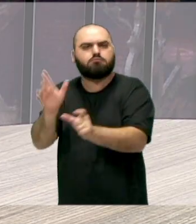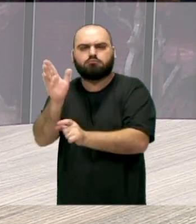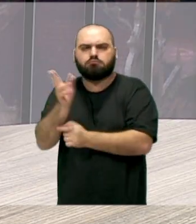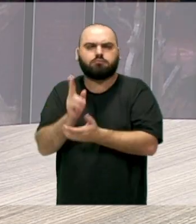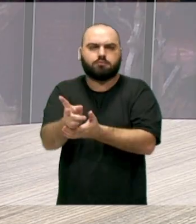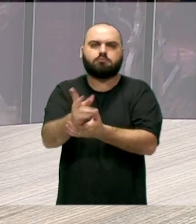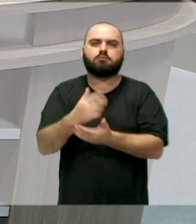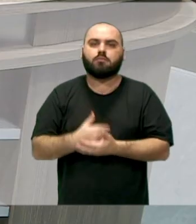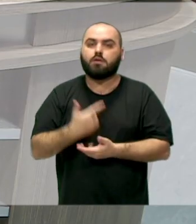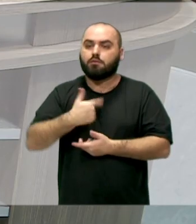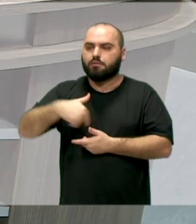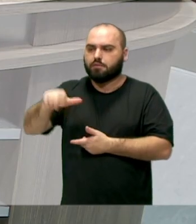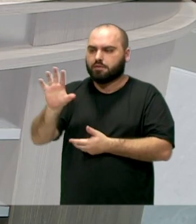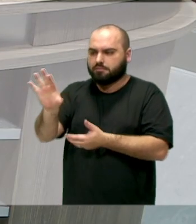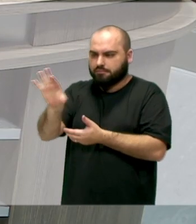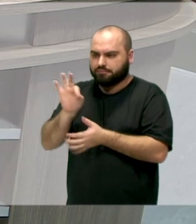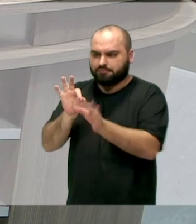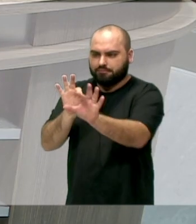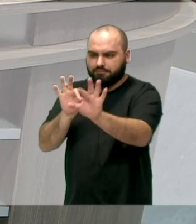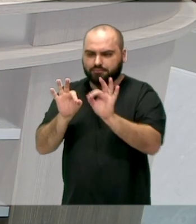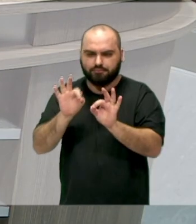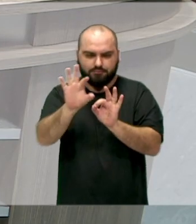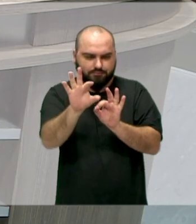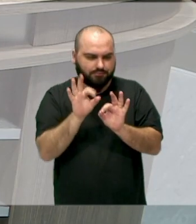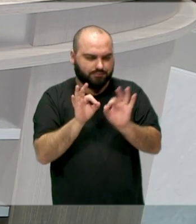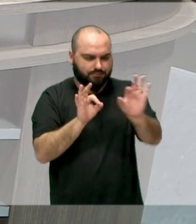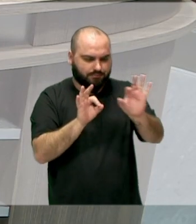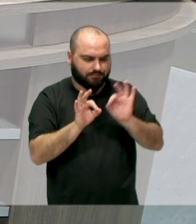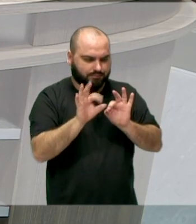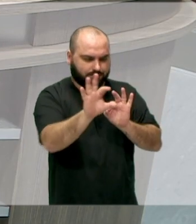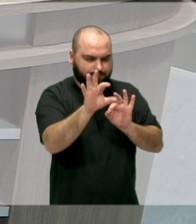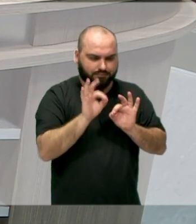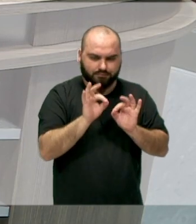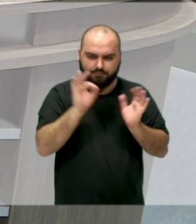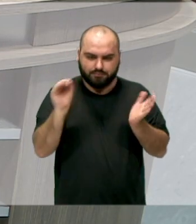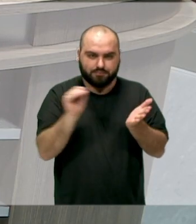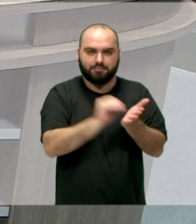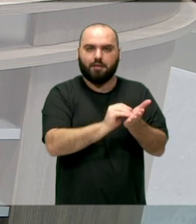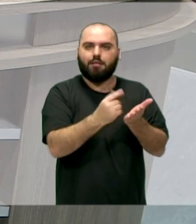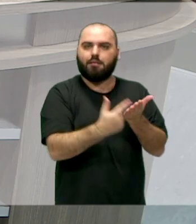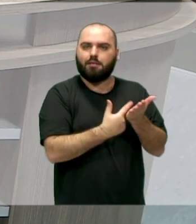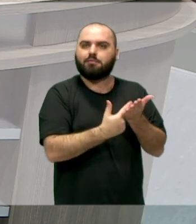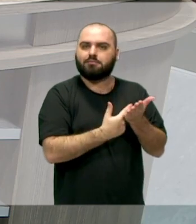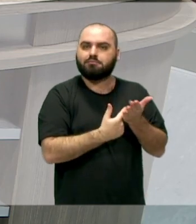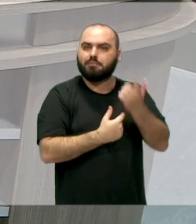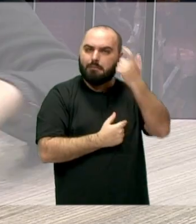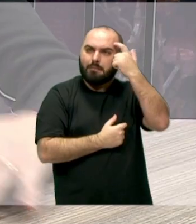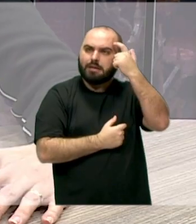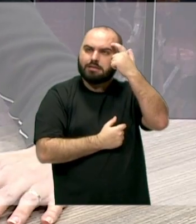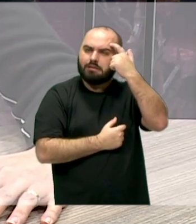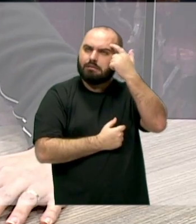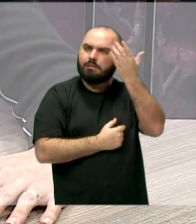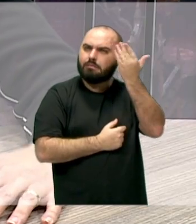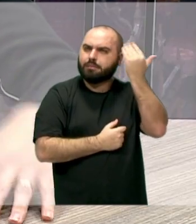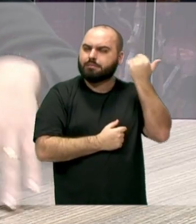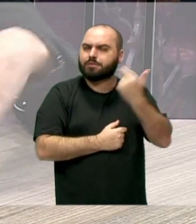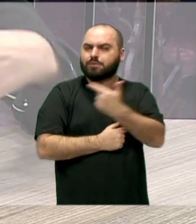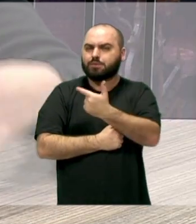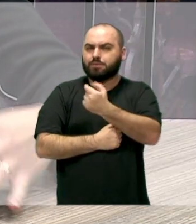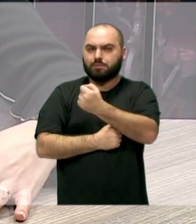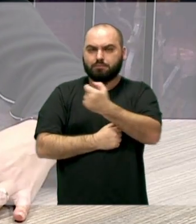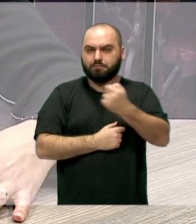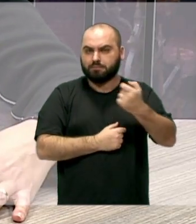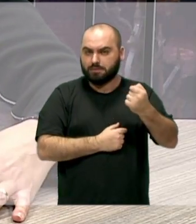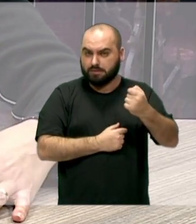fui amarrando essas histórias. Quando a gente pensou, inclusive, na estrutura desse livro, lá em 2007 ele tinha